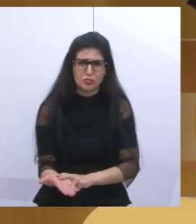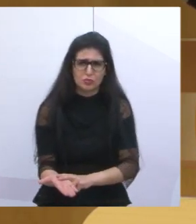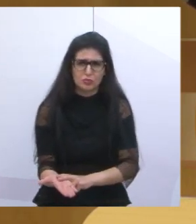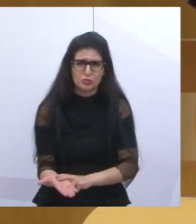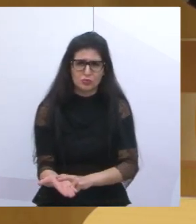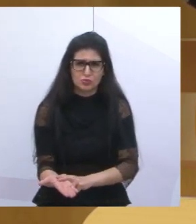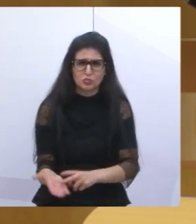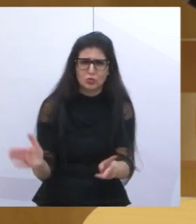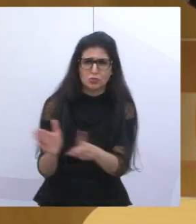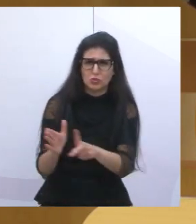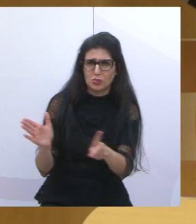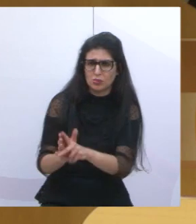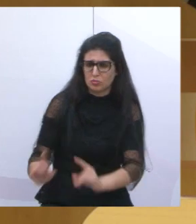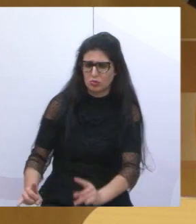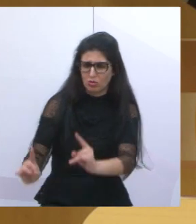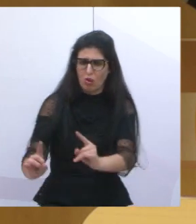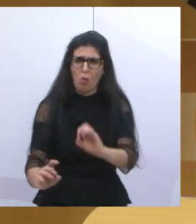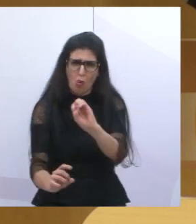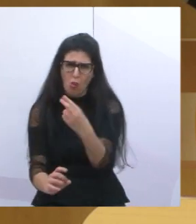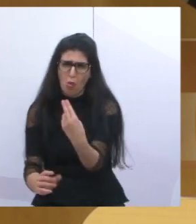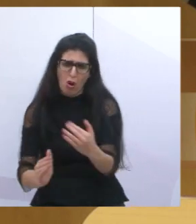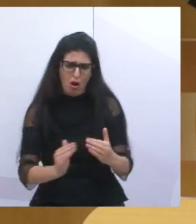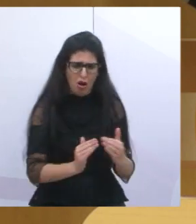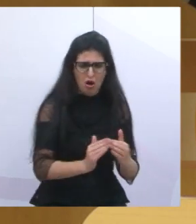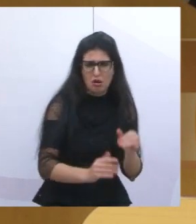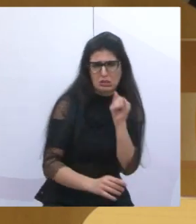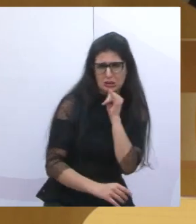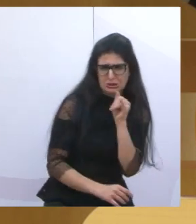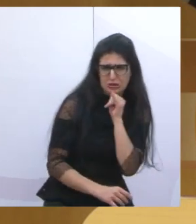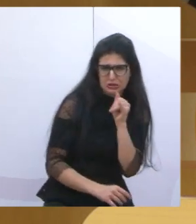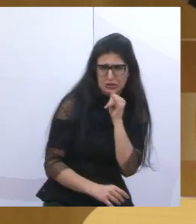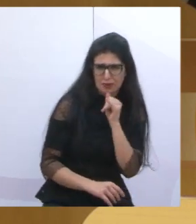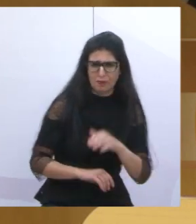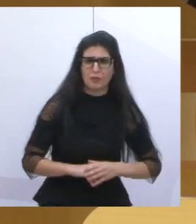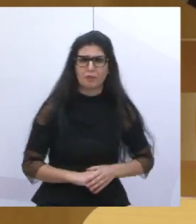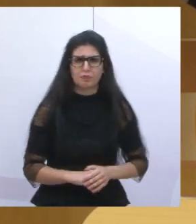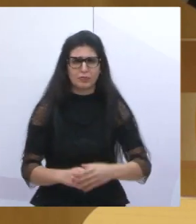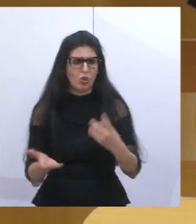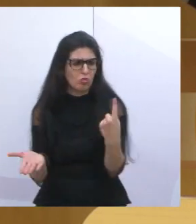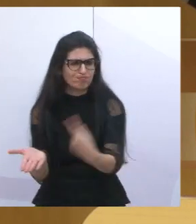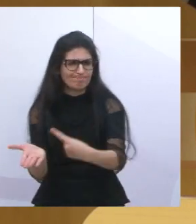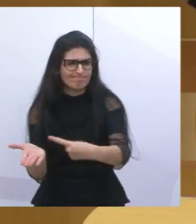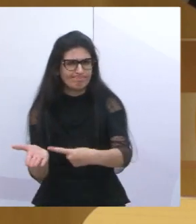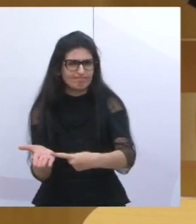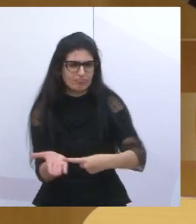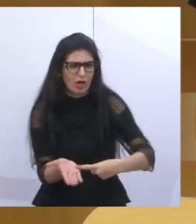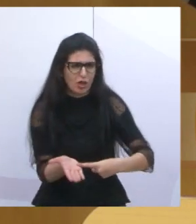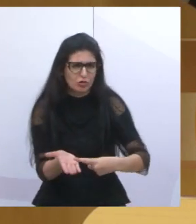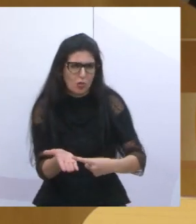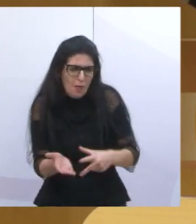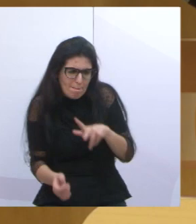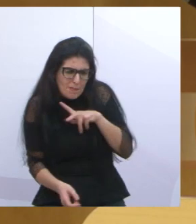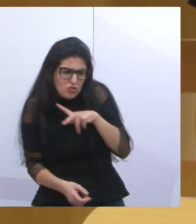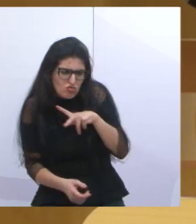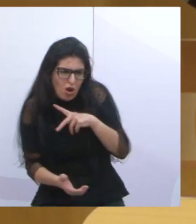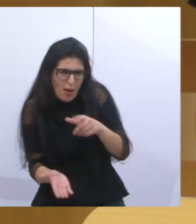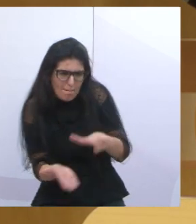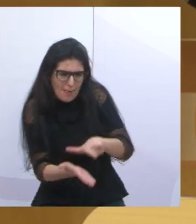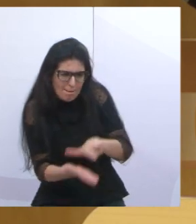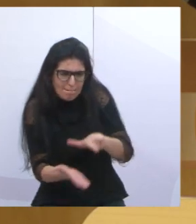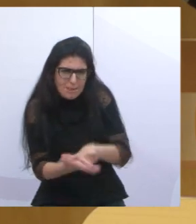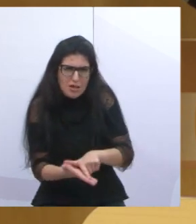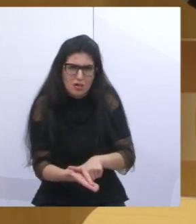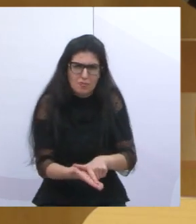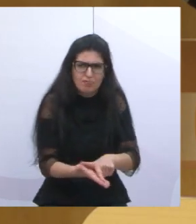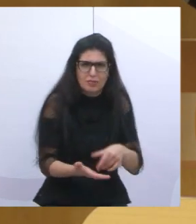Bens Imóveis, incentivando a formalização dos famosos contratos de gaveta. São aqueles contratos de